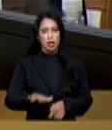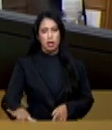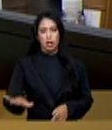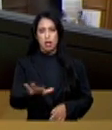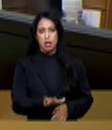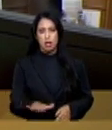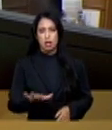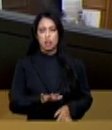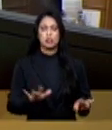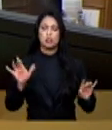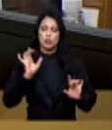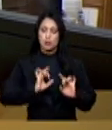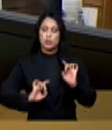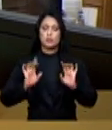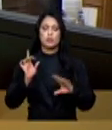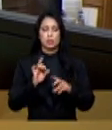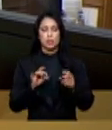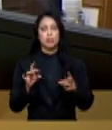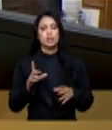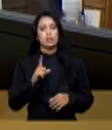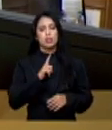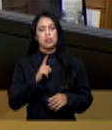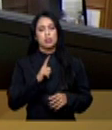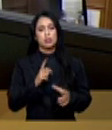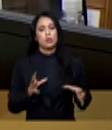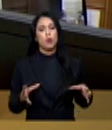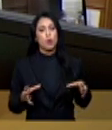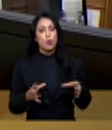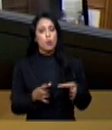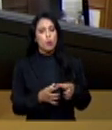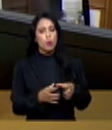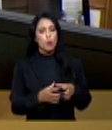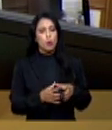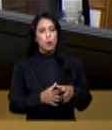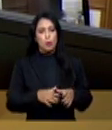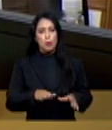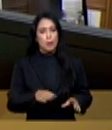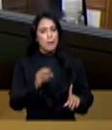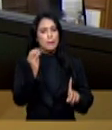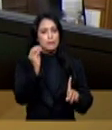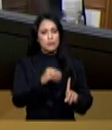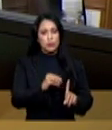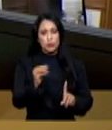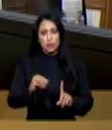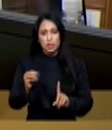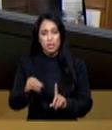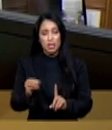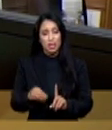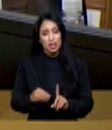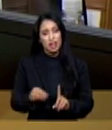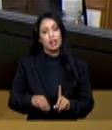das suas bênçãos as camadas mais vulneráveis mais expostas